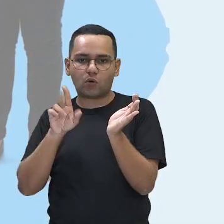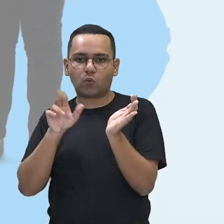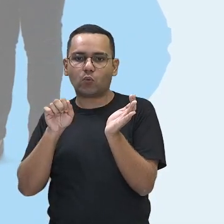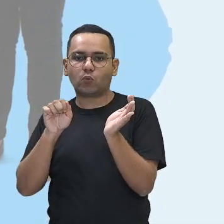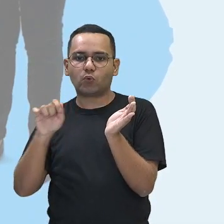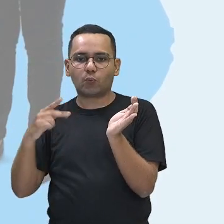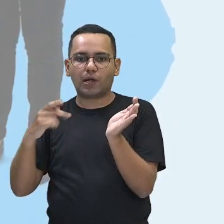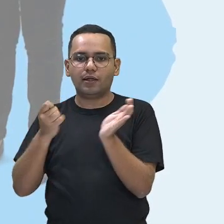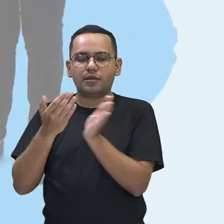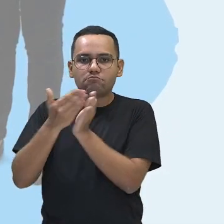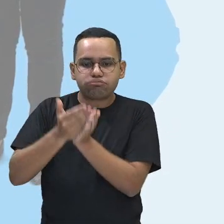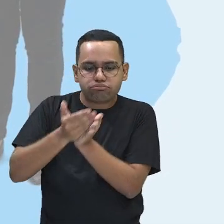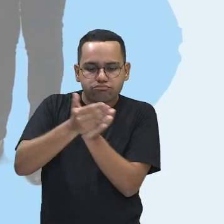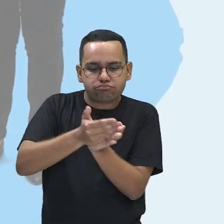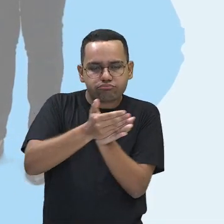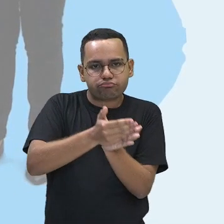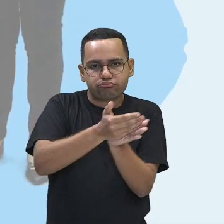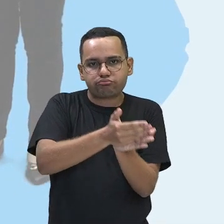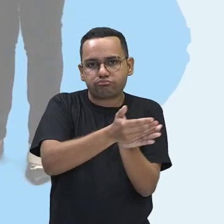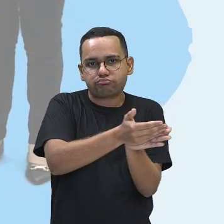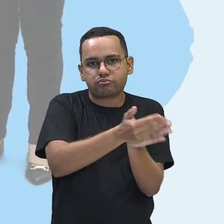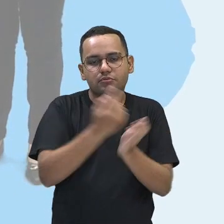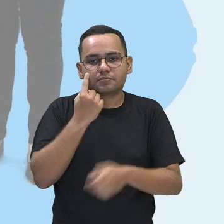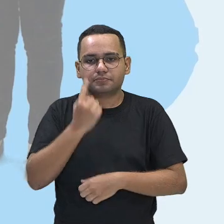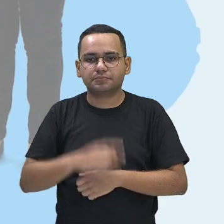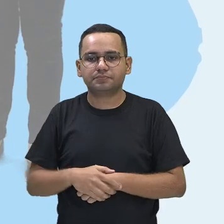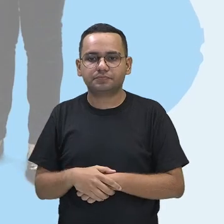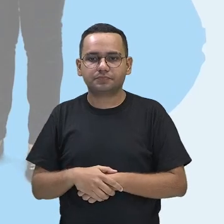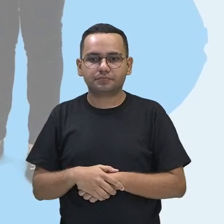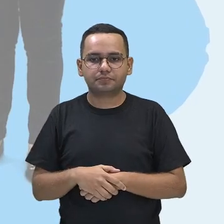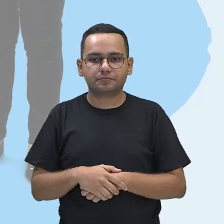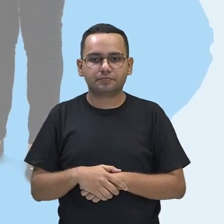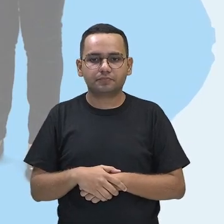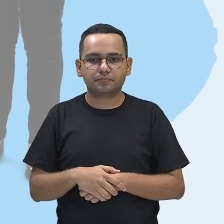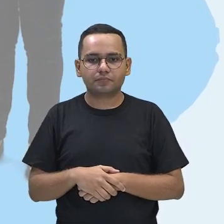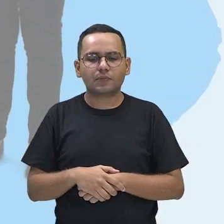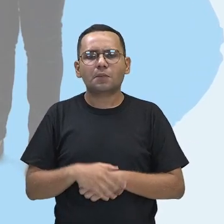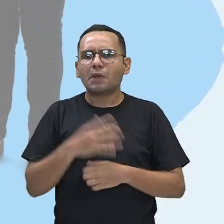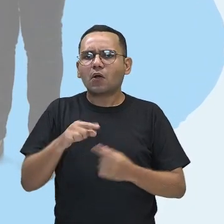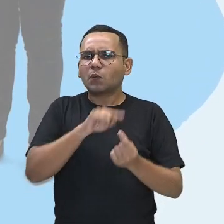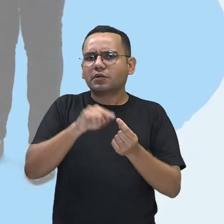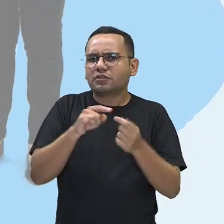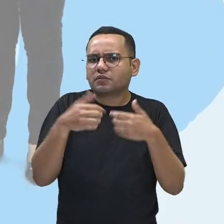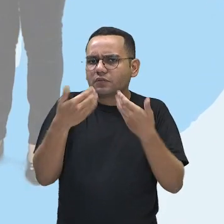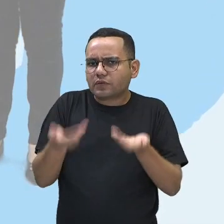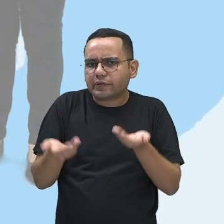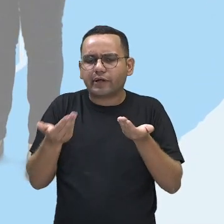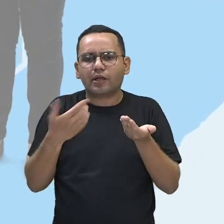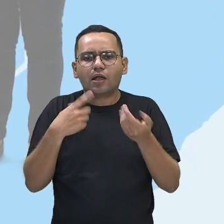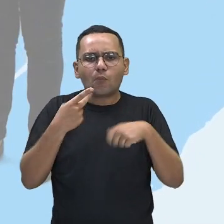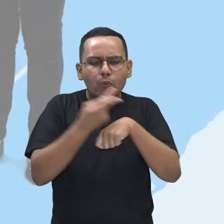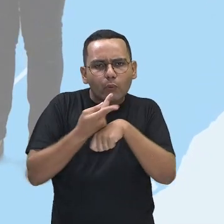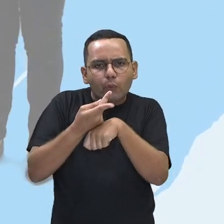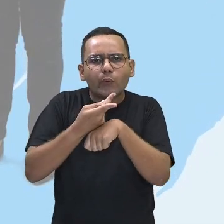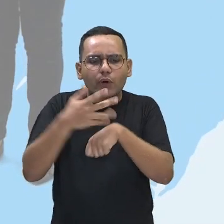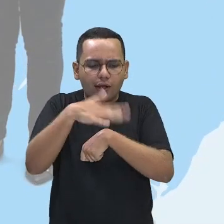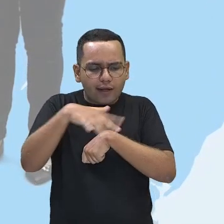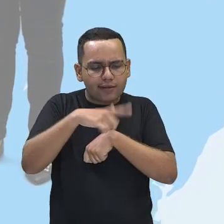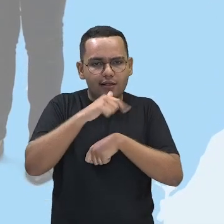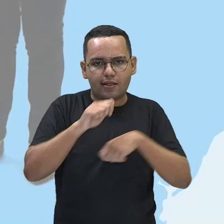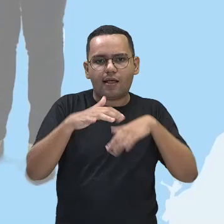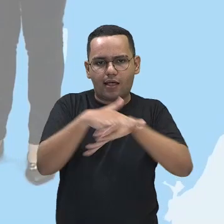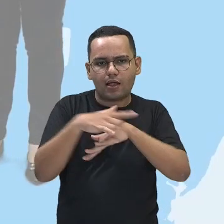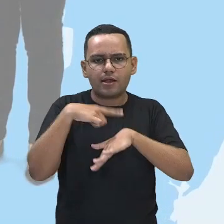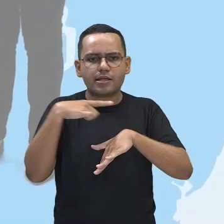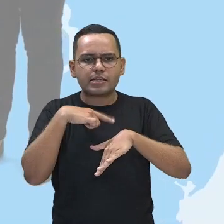Napo no começo de julho do ano seguinte. A expedição tinha o objetivo de explorar um curso d'água, dominado por